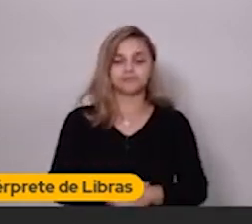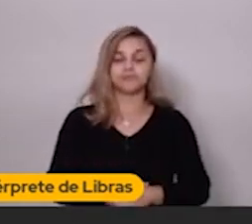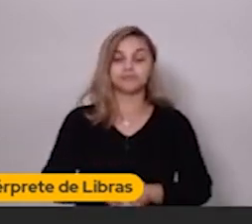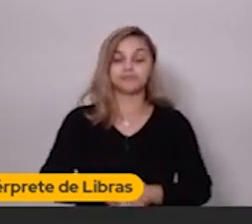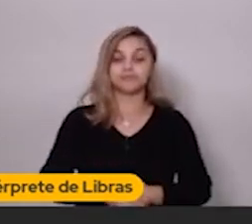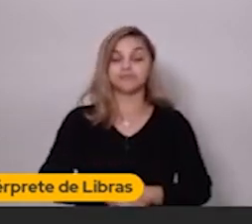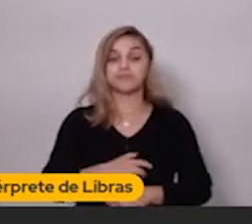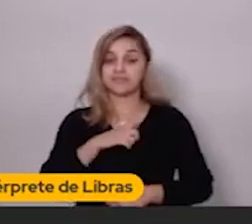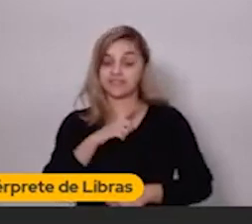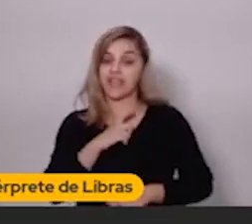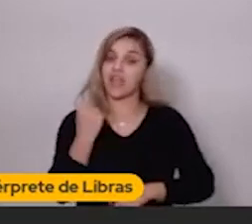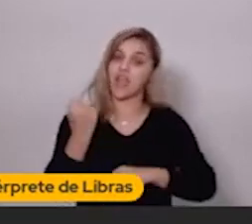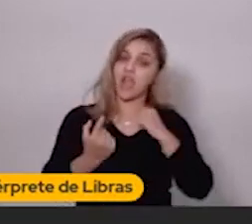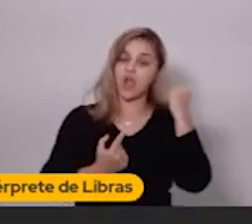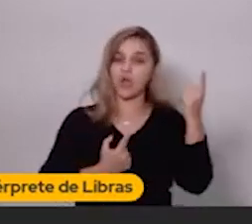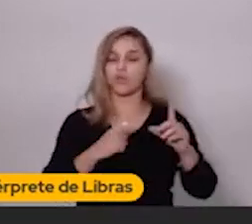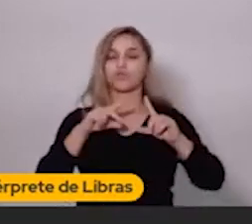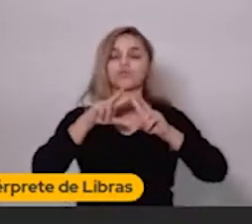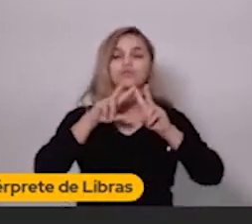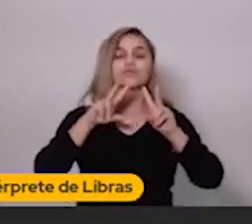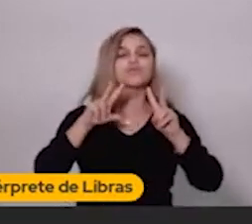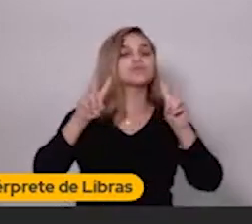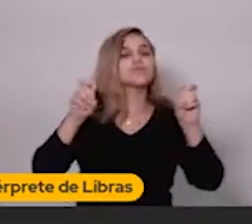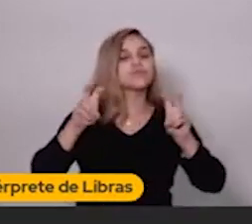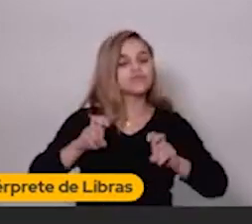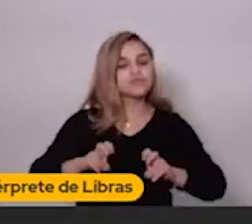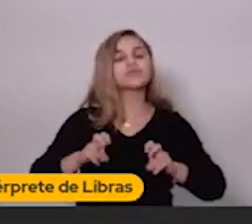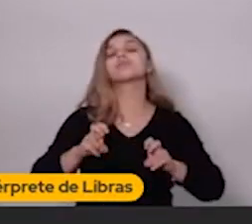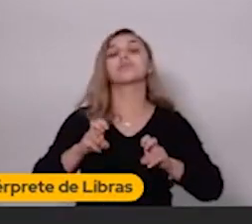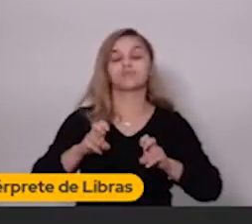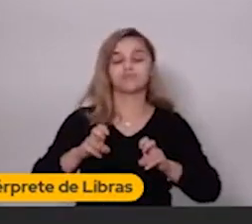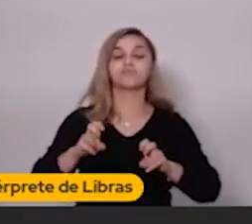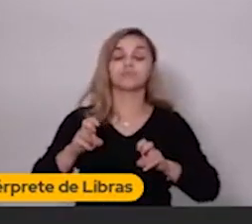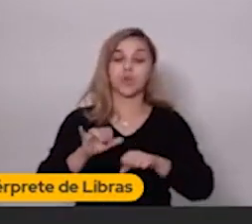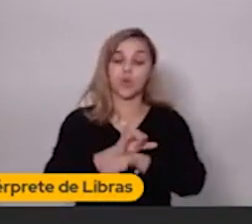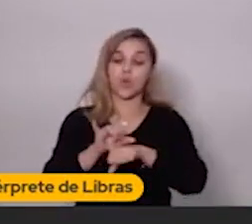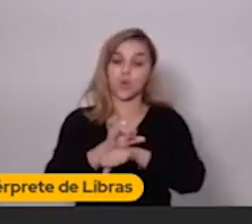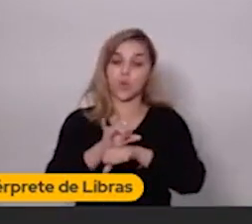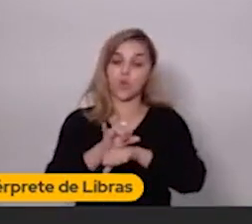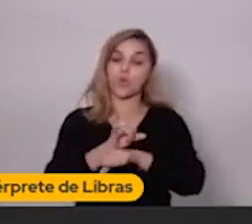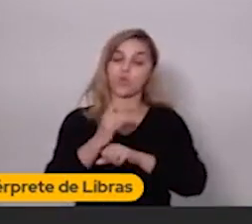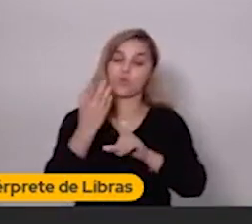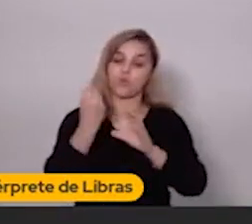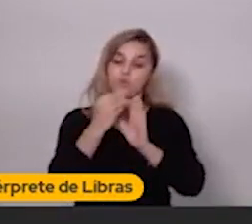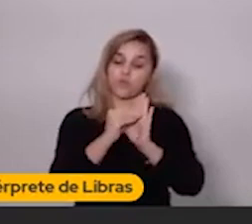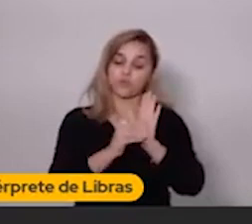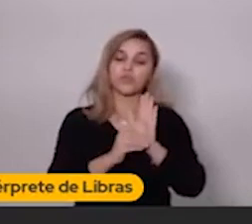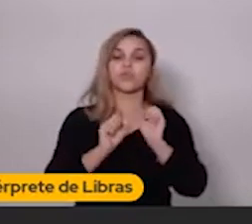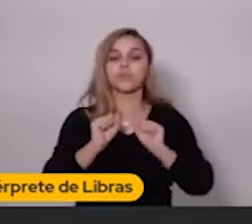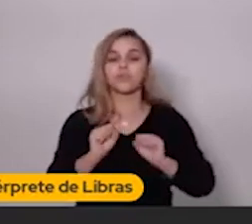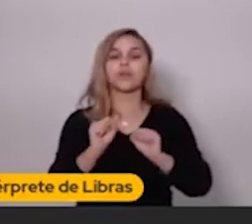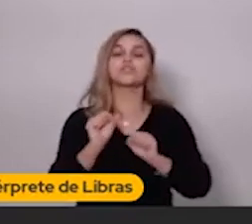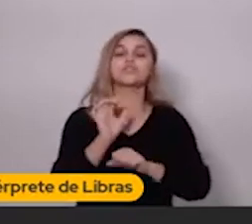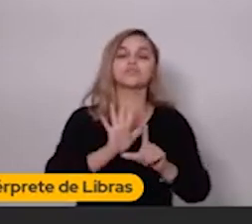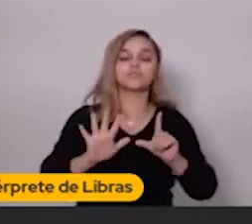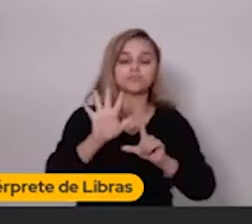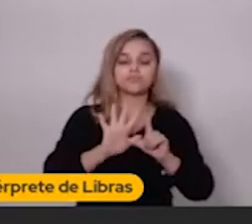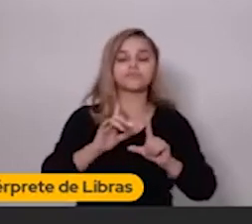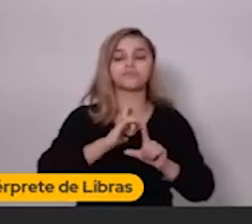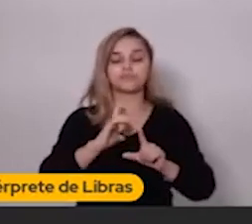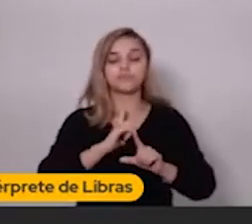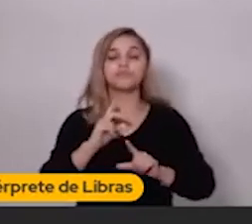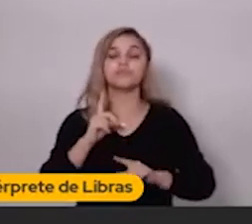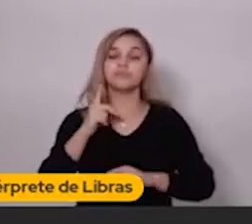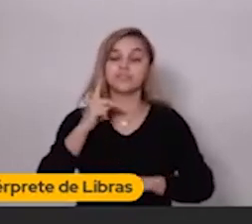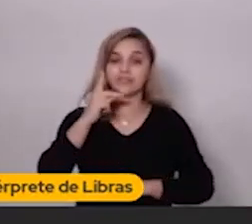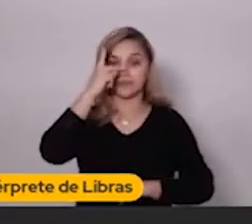Existem alguns tipos de conteúdo que sim, eles podem estar na plataforma, mas que talvez eles não sejam adequados para anunciantes ou parte